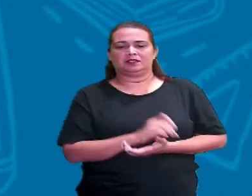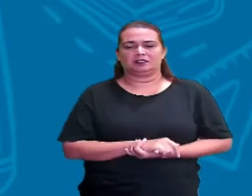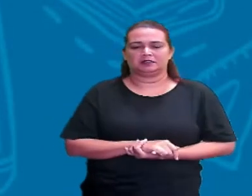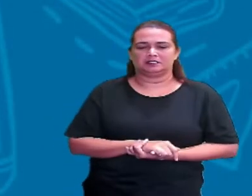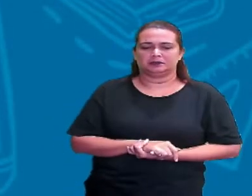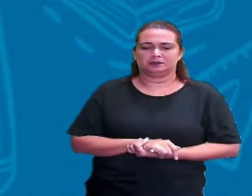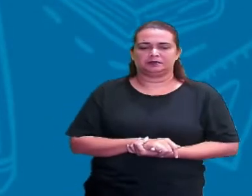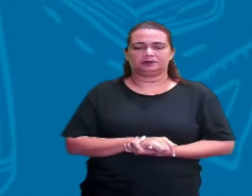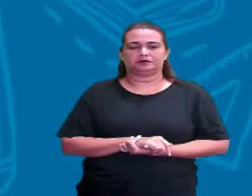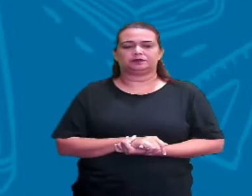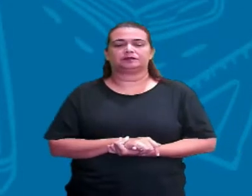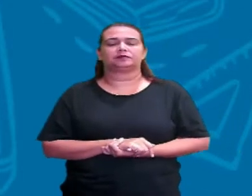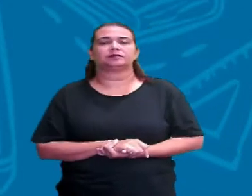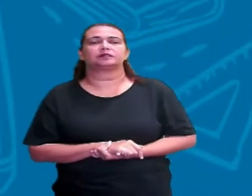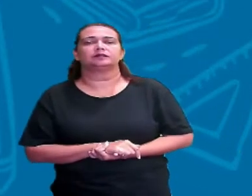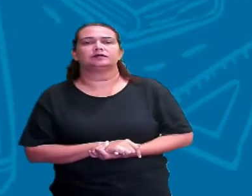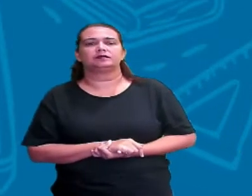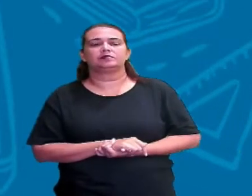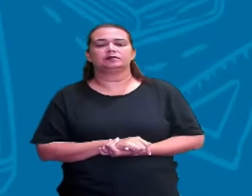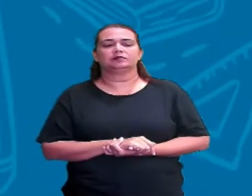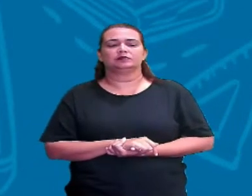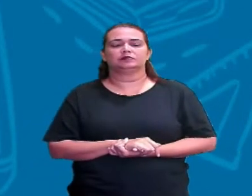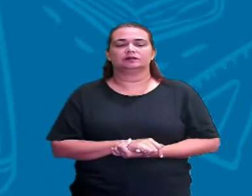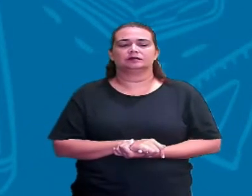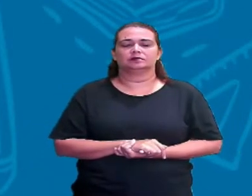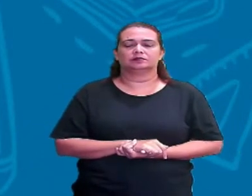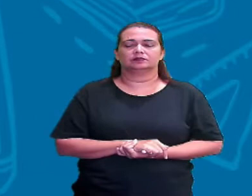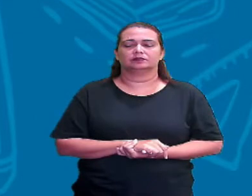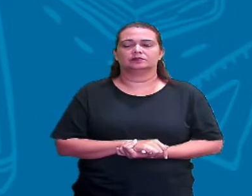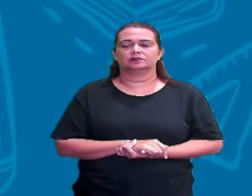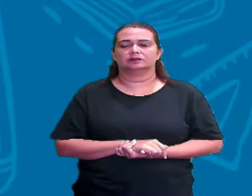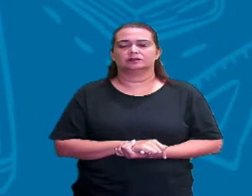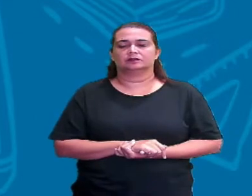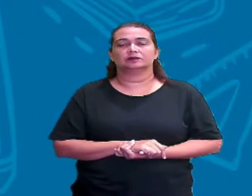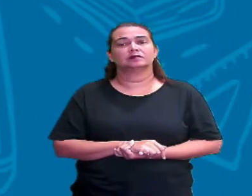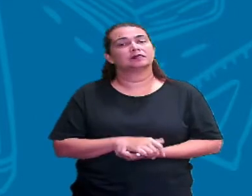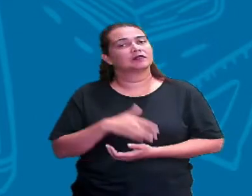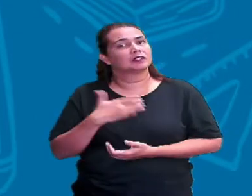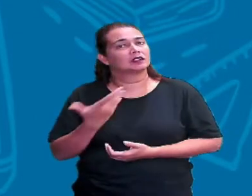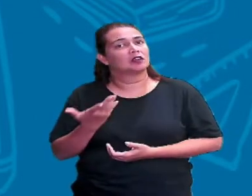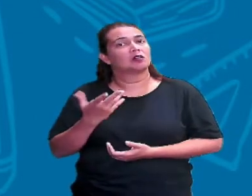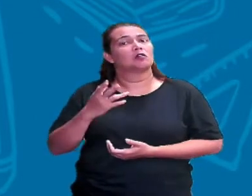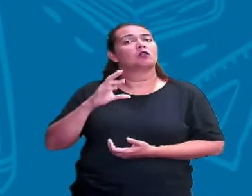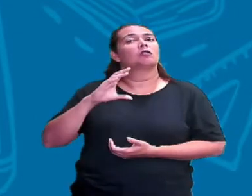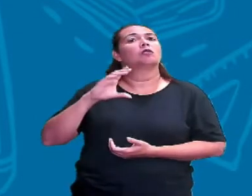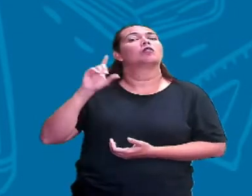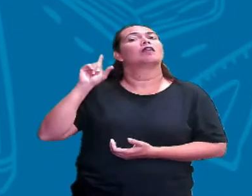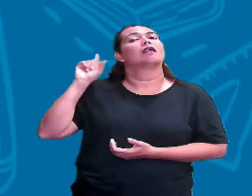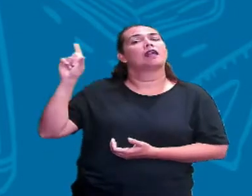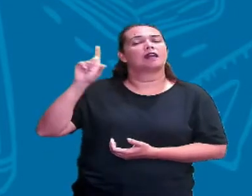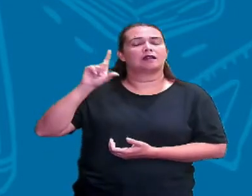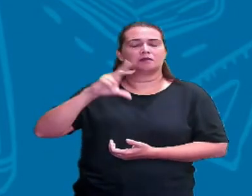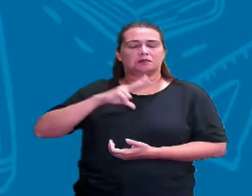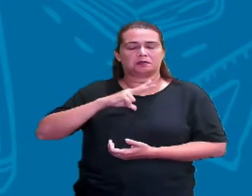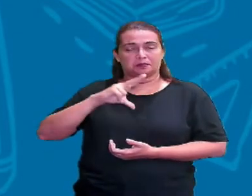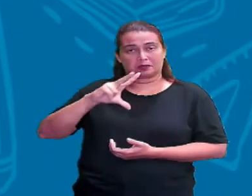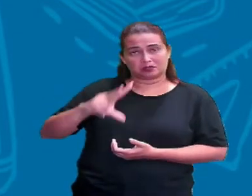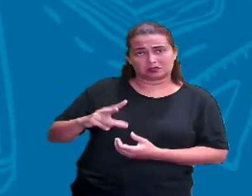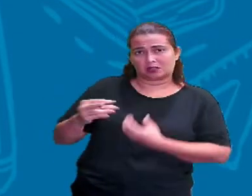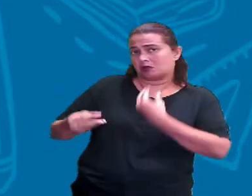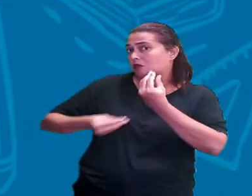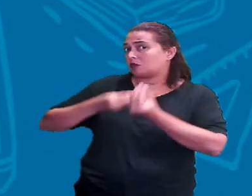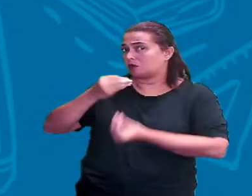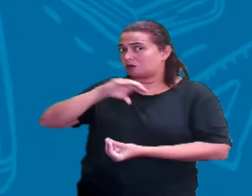Então vamos aqui adiante. Assim se fala português em Portugal, ora pois. E aí é uma